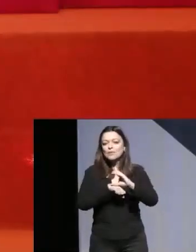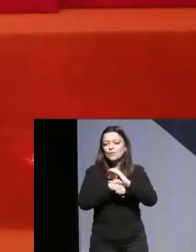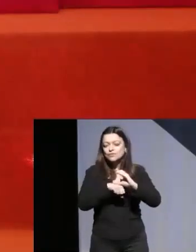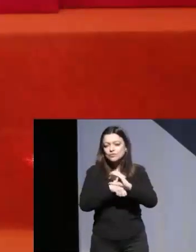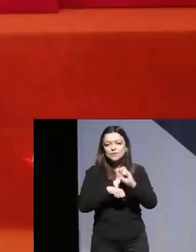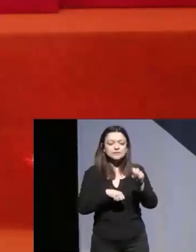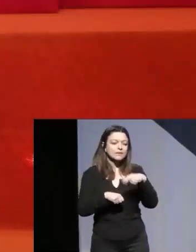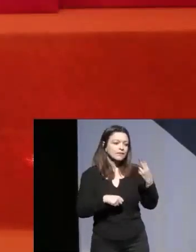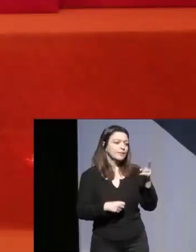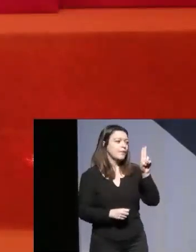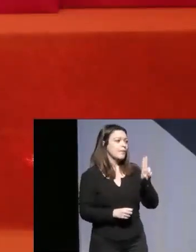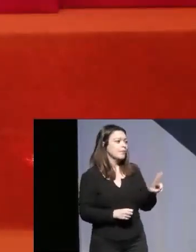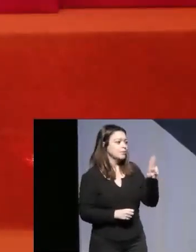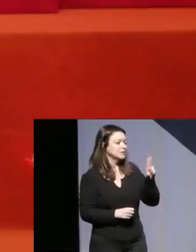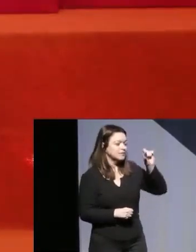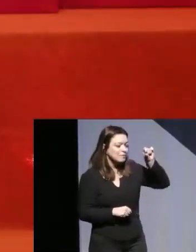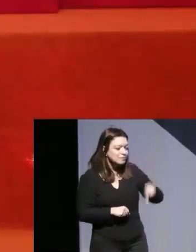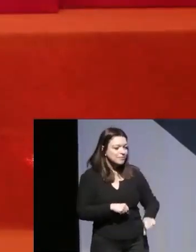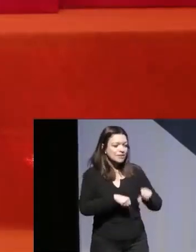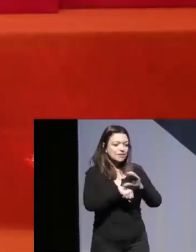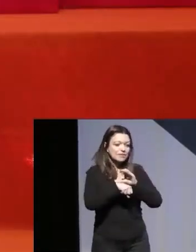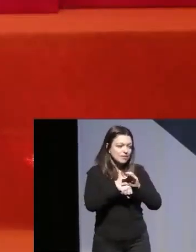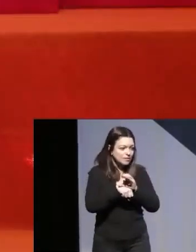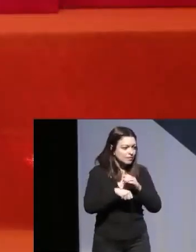essa conversa de reforma tributária